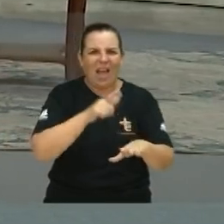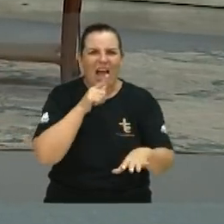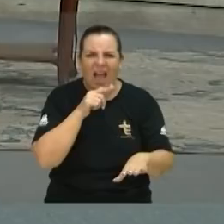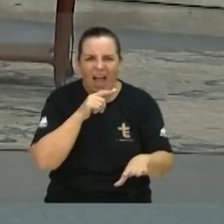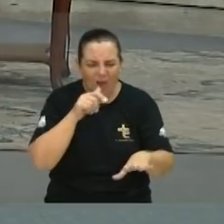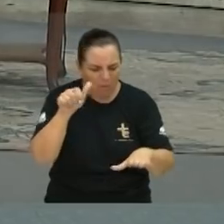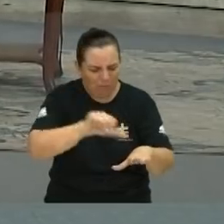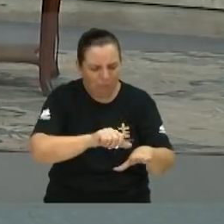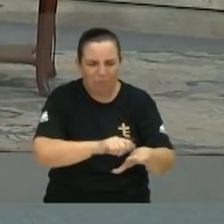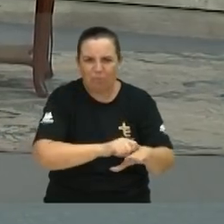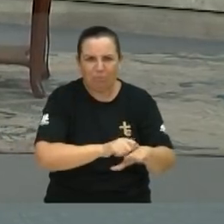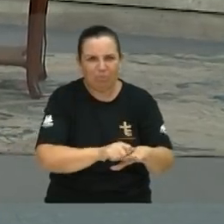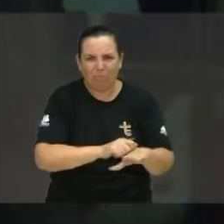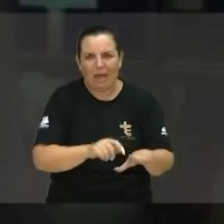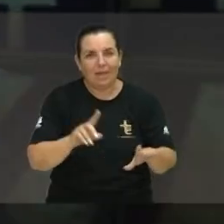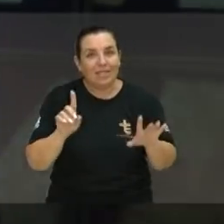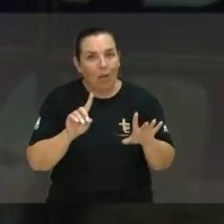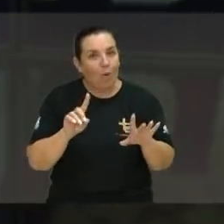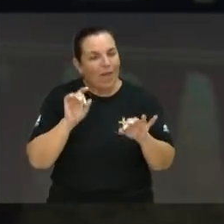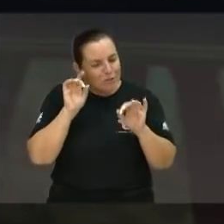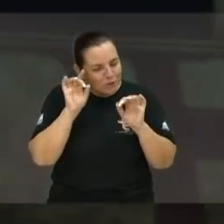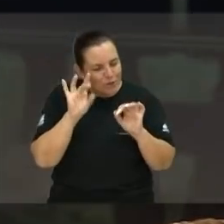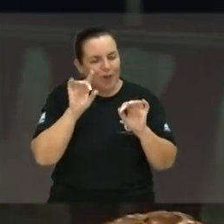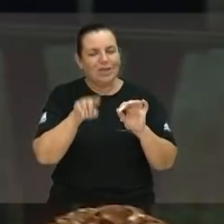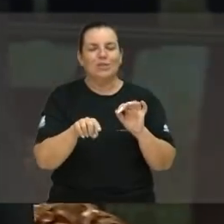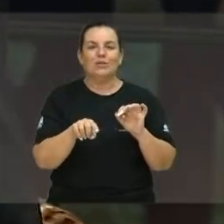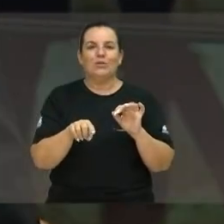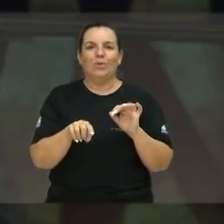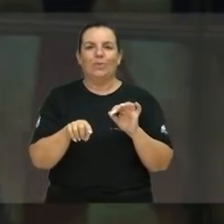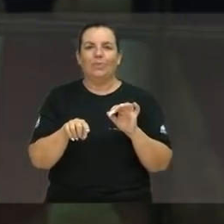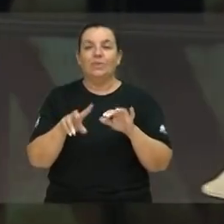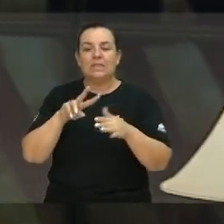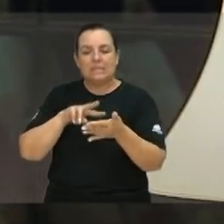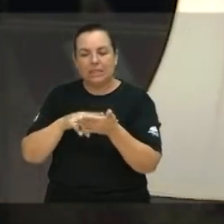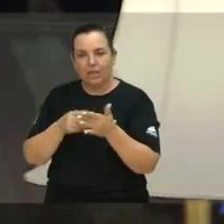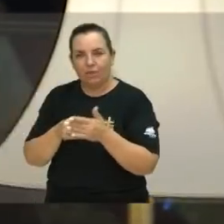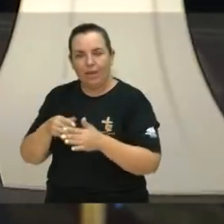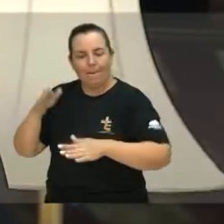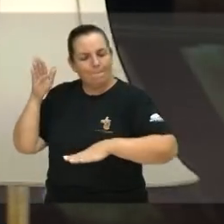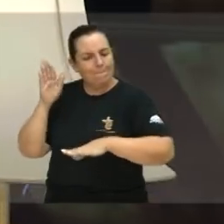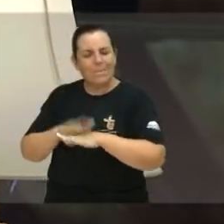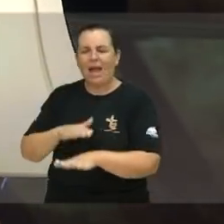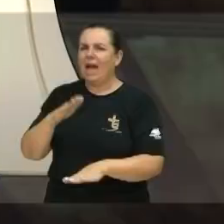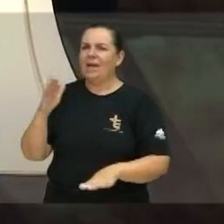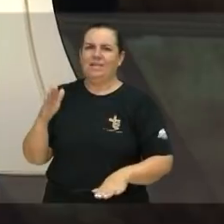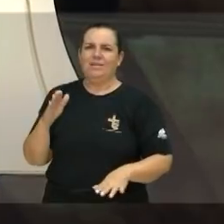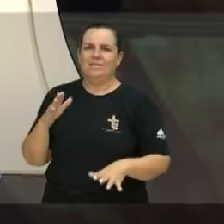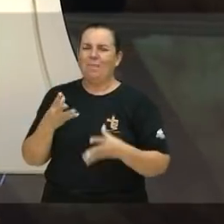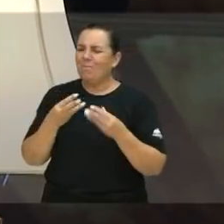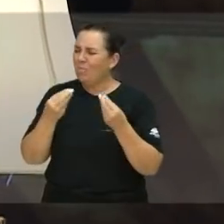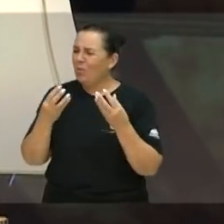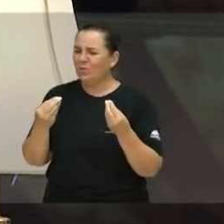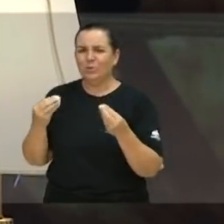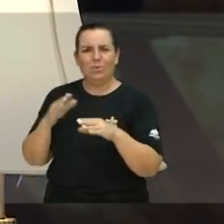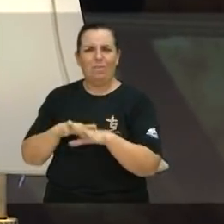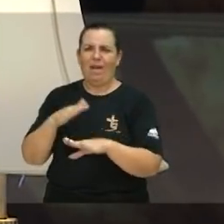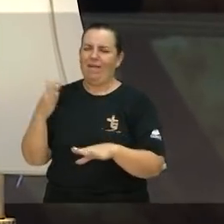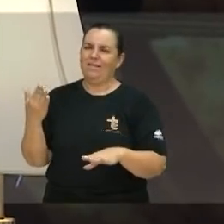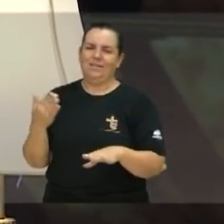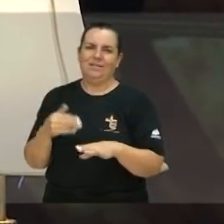usar água e sabão com para que ele não tenha frieiras não é fazer se